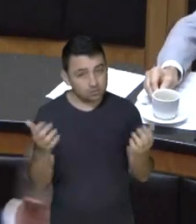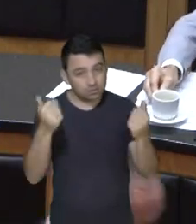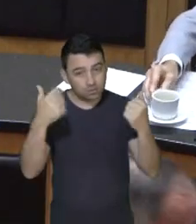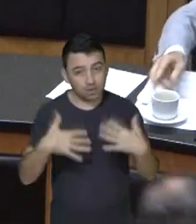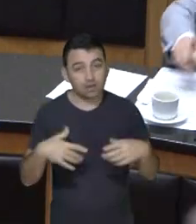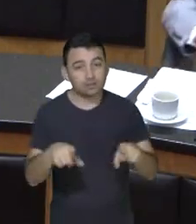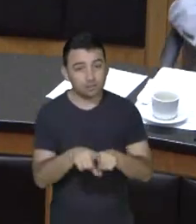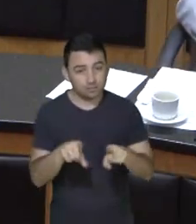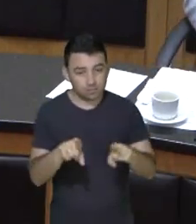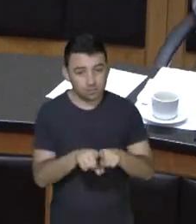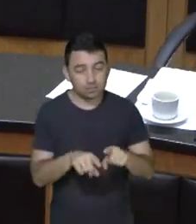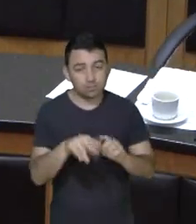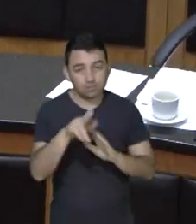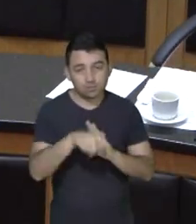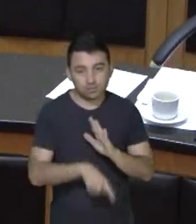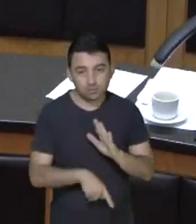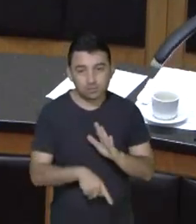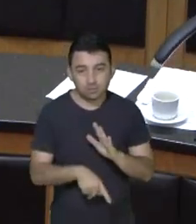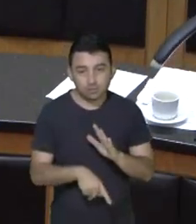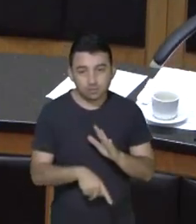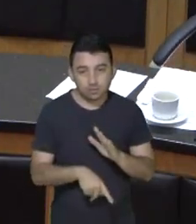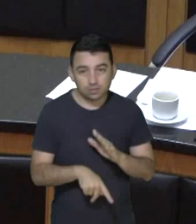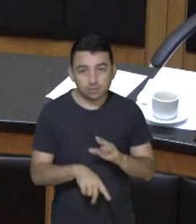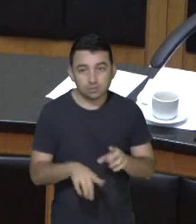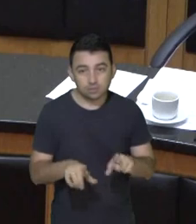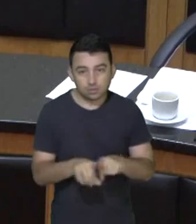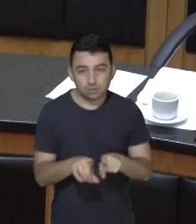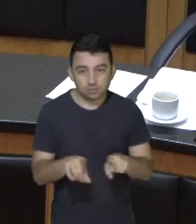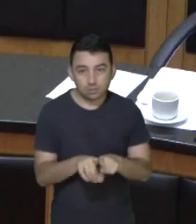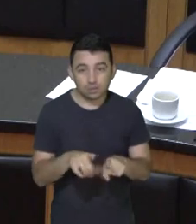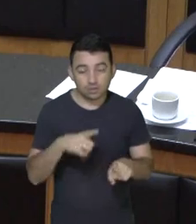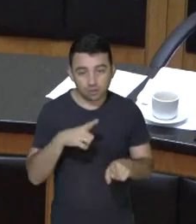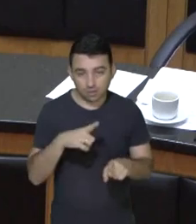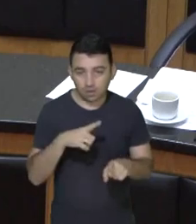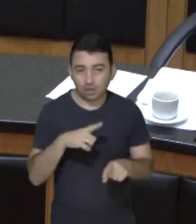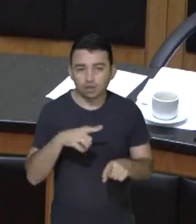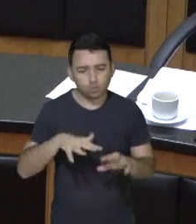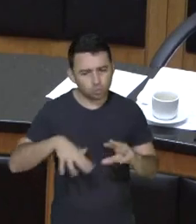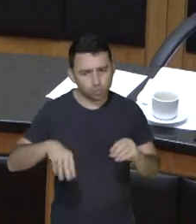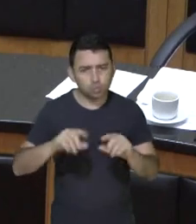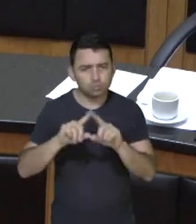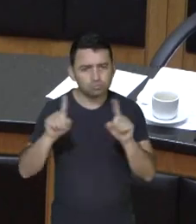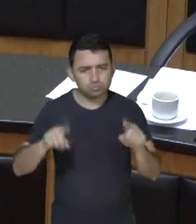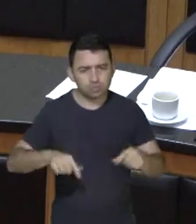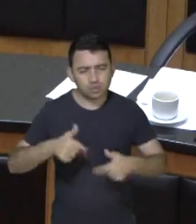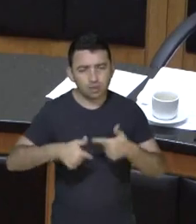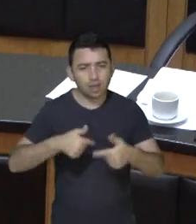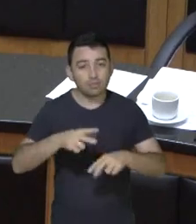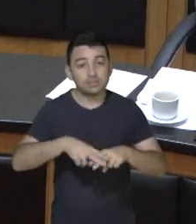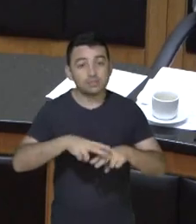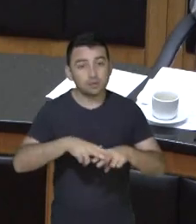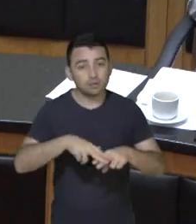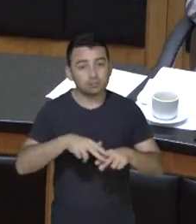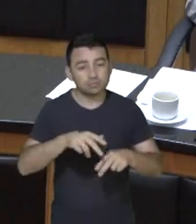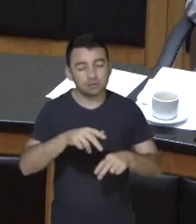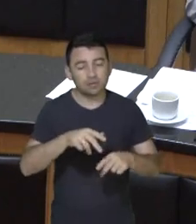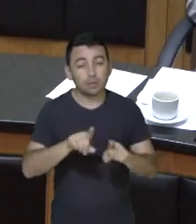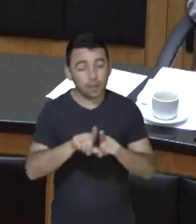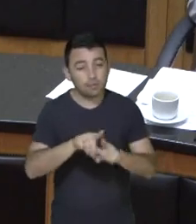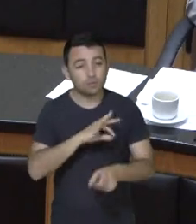esse projeto, contempla os agentes socioeducativos, além dos policiais penais, certo?